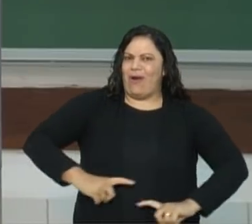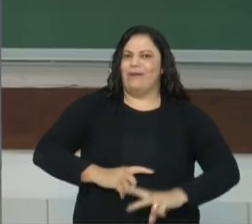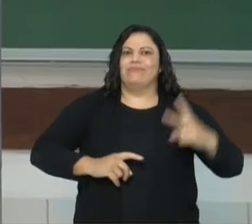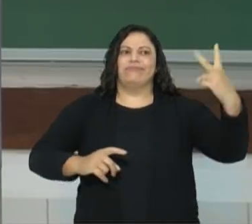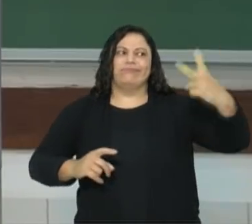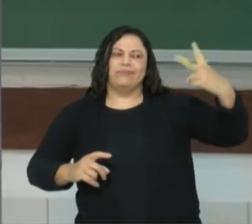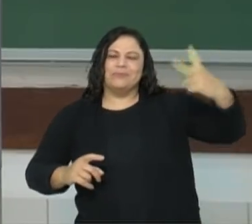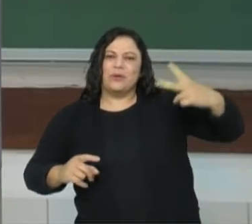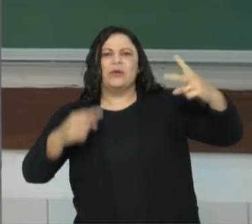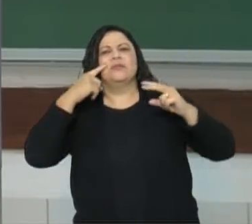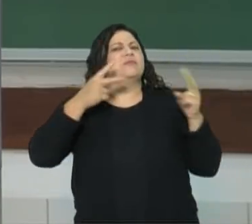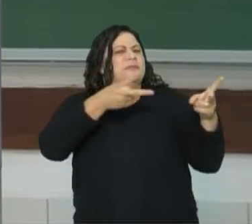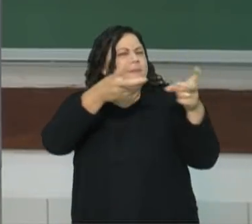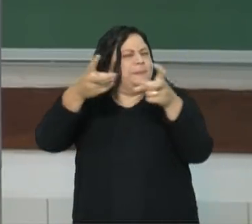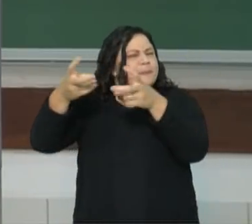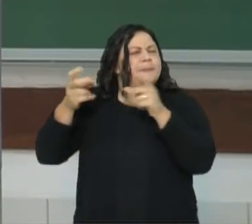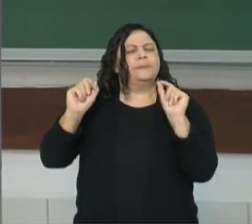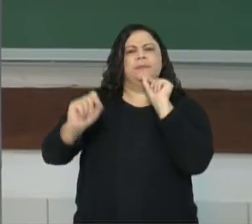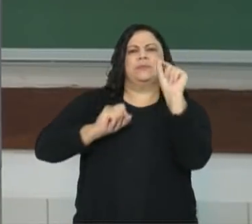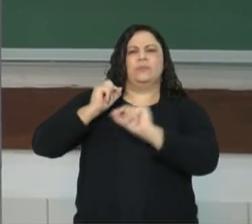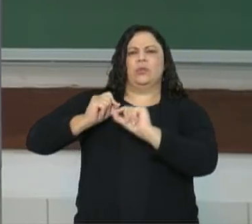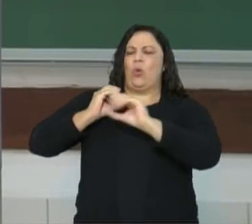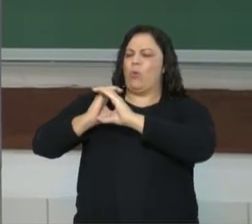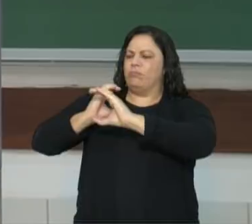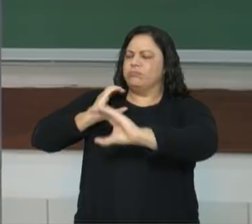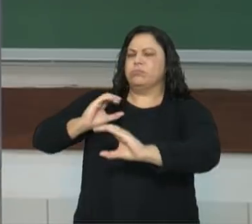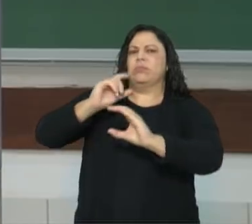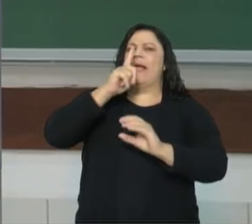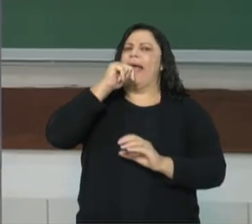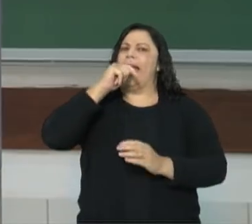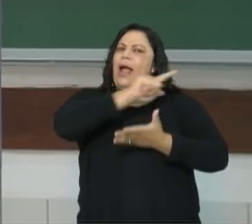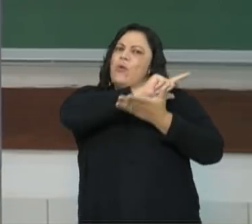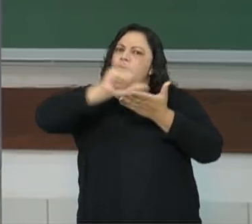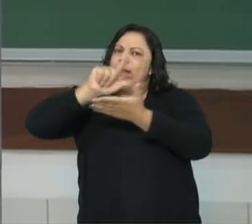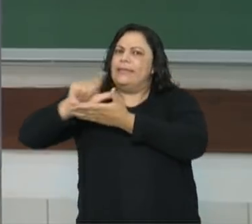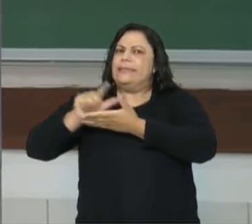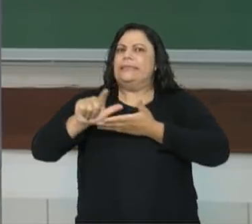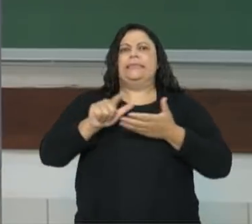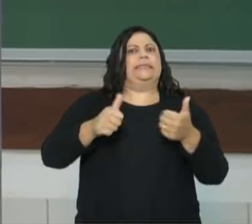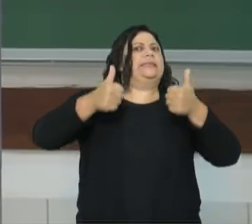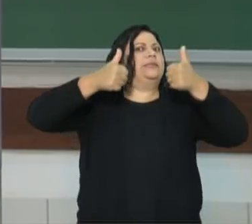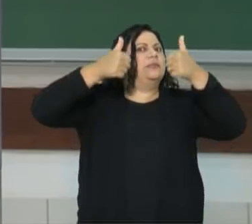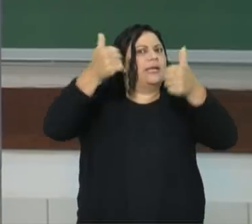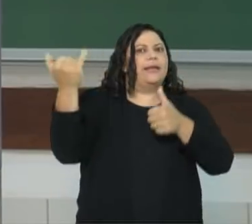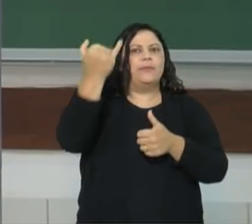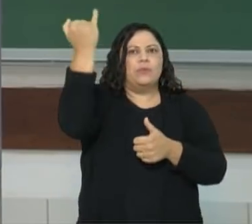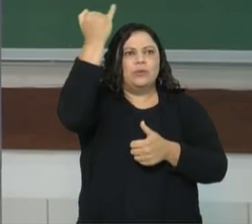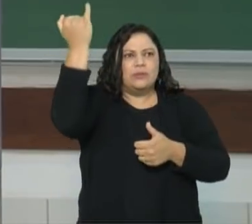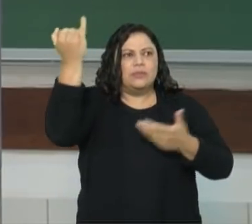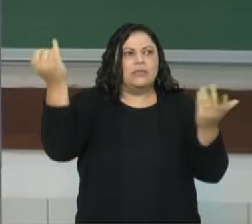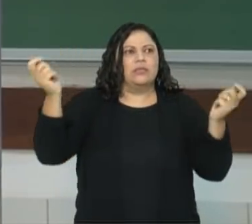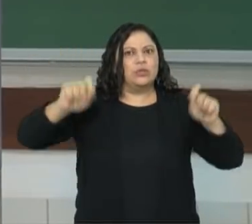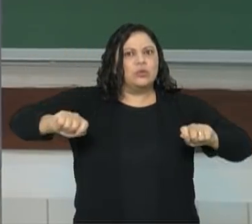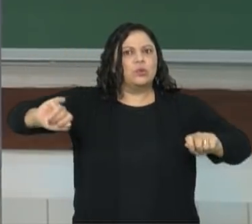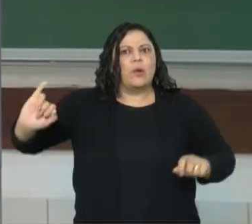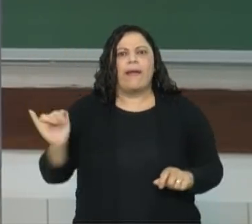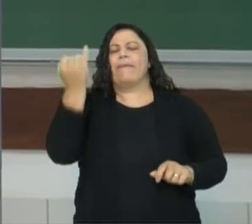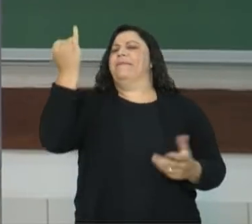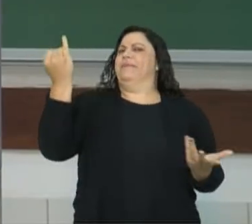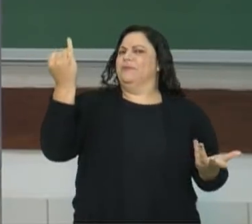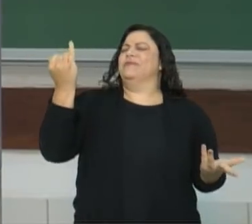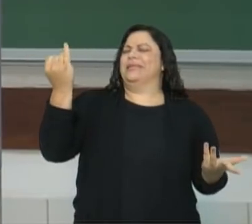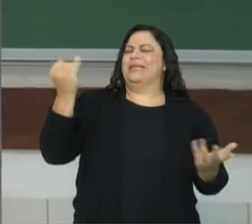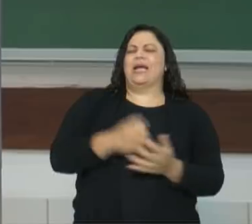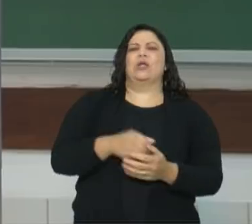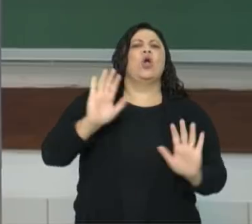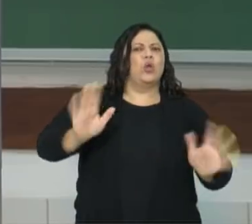Viram como o saneamento é importante? Aproveitaram, olha, minguante, mês sem R, tomaram vermífugo? Diz